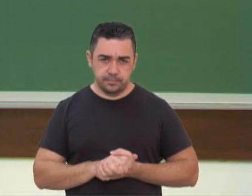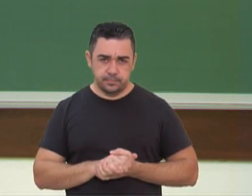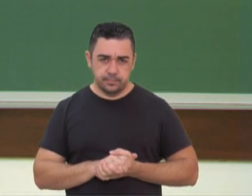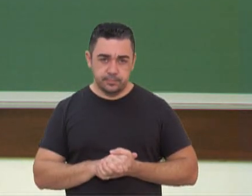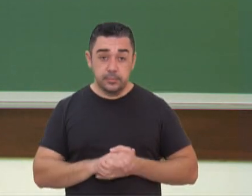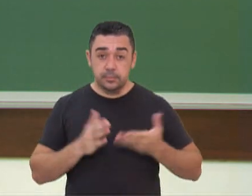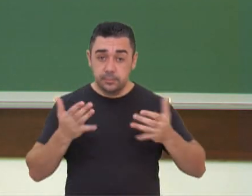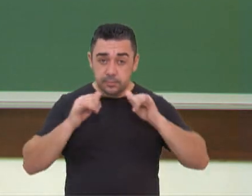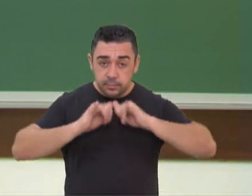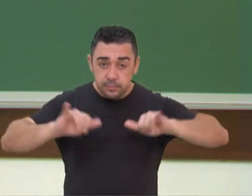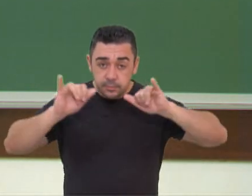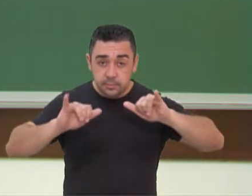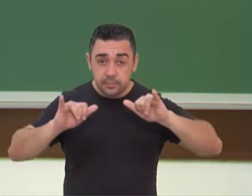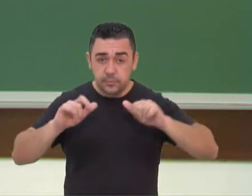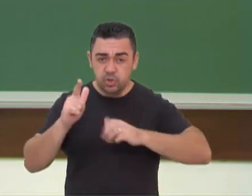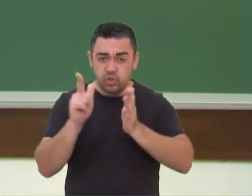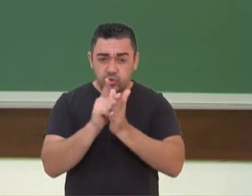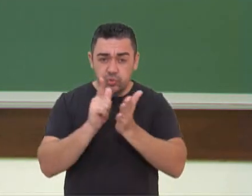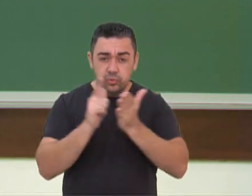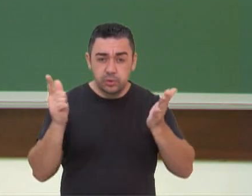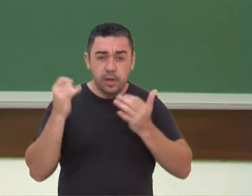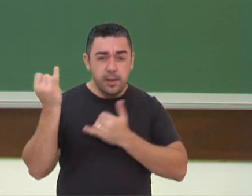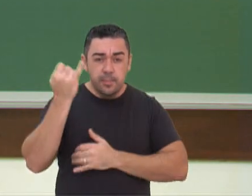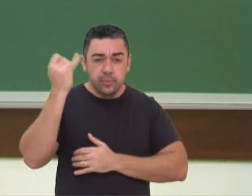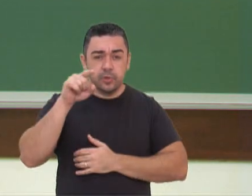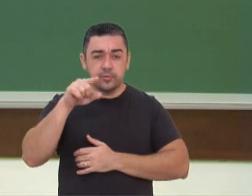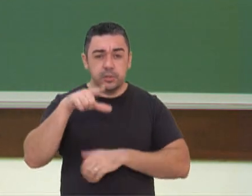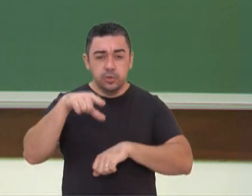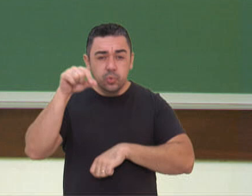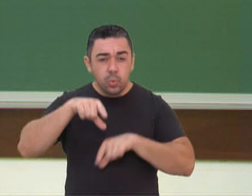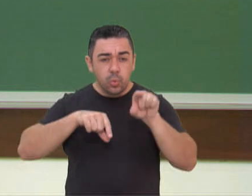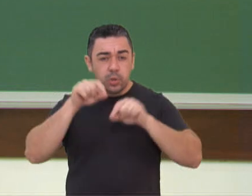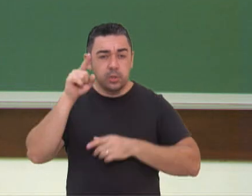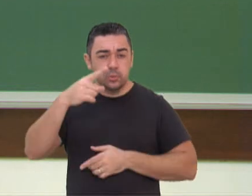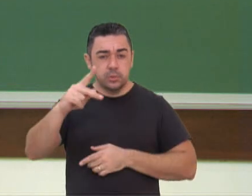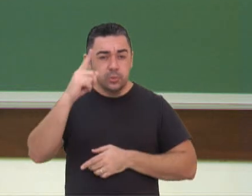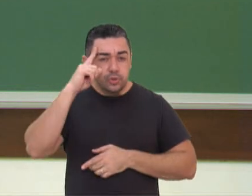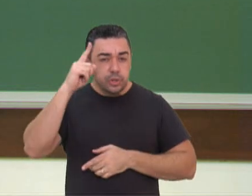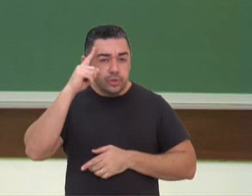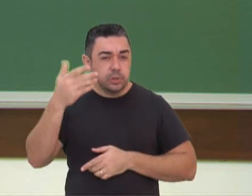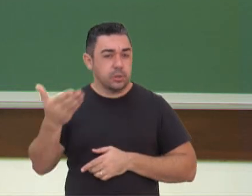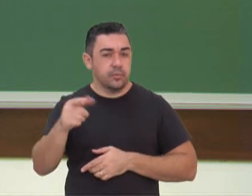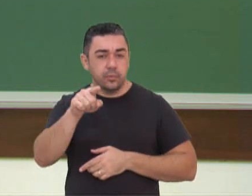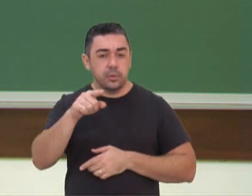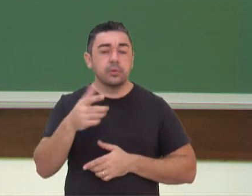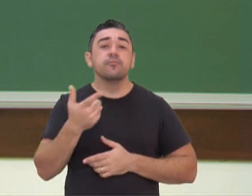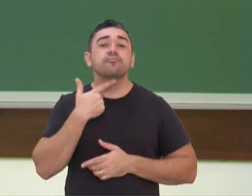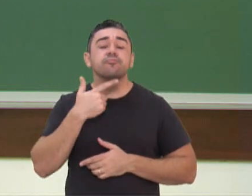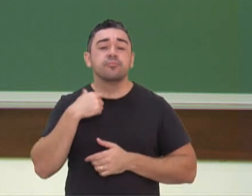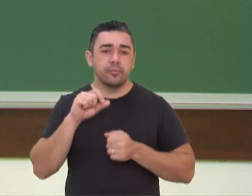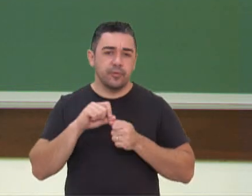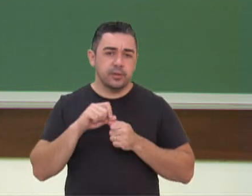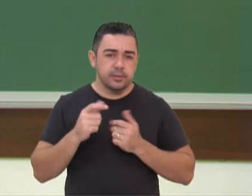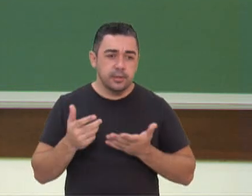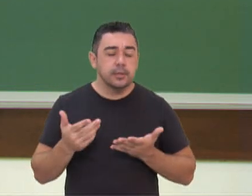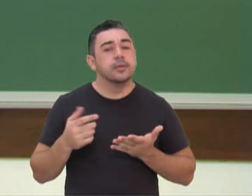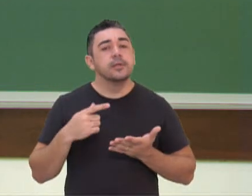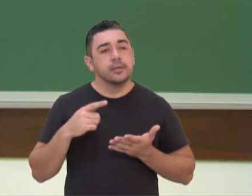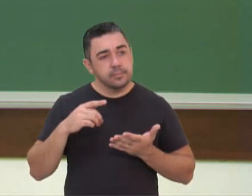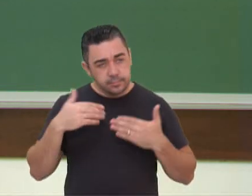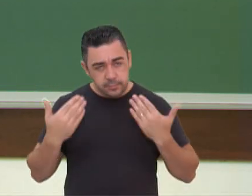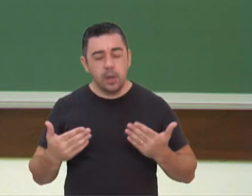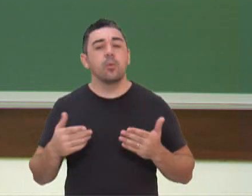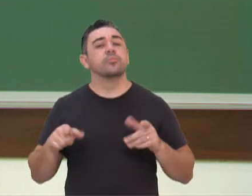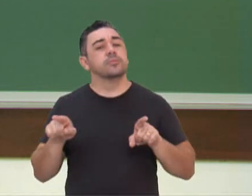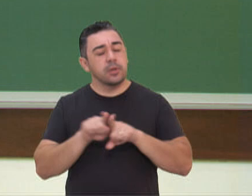imprensa tem um papel fundamental nas suas decisões do dia a dia, sobre o que fazer no seu dia a dia. A imprensa tem também